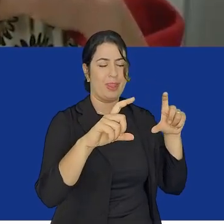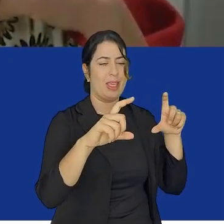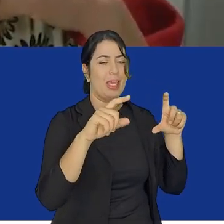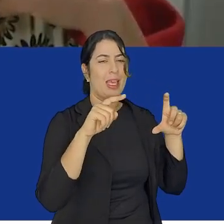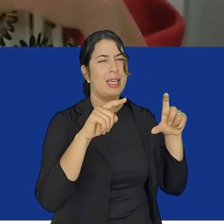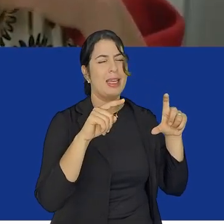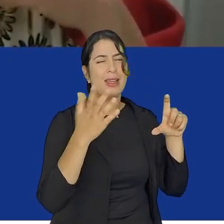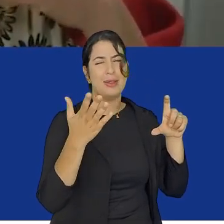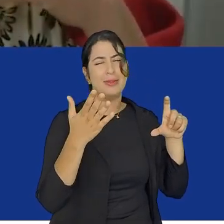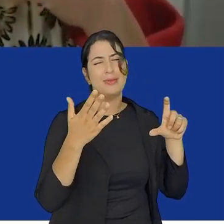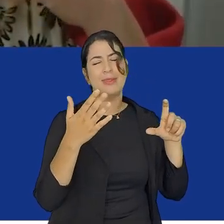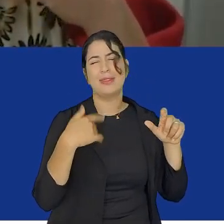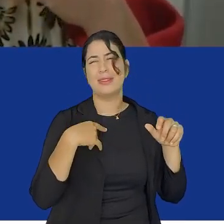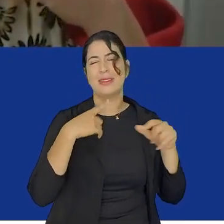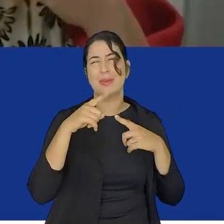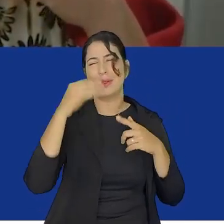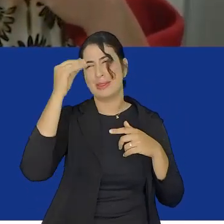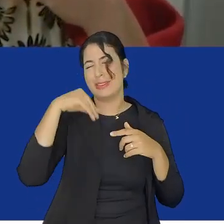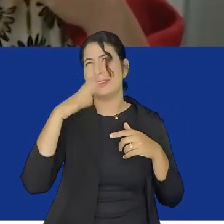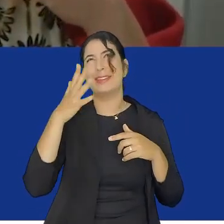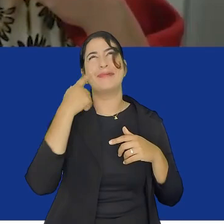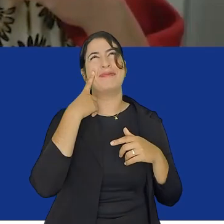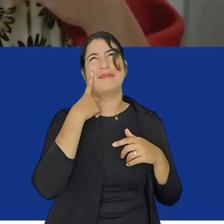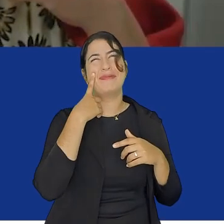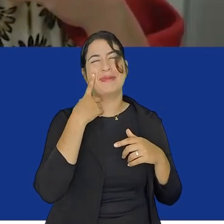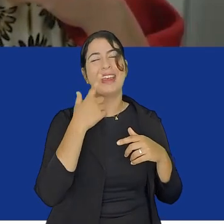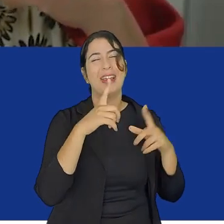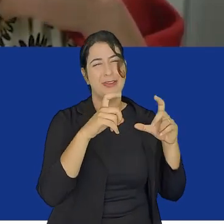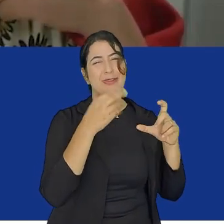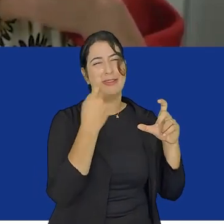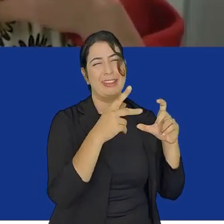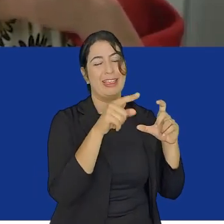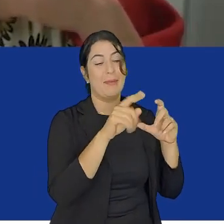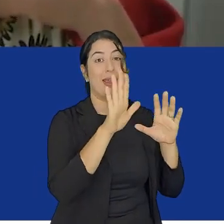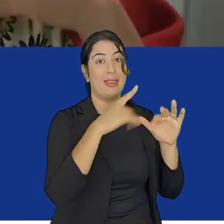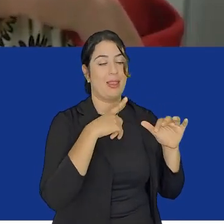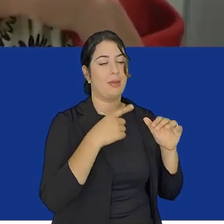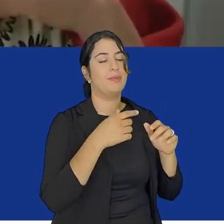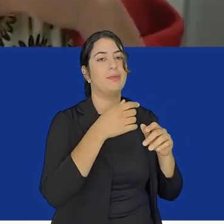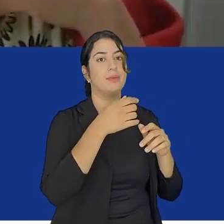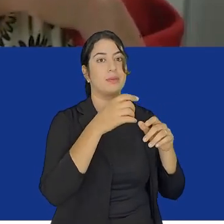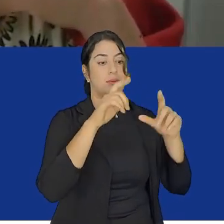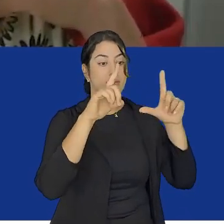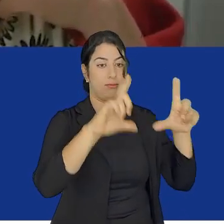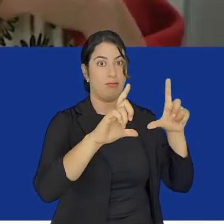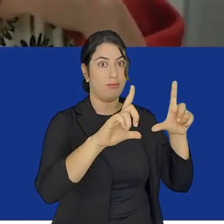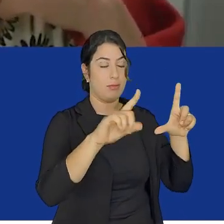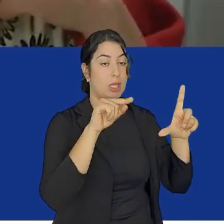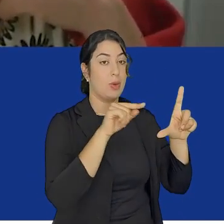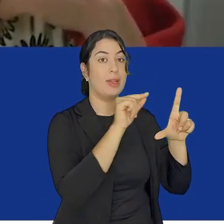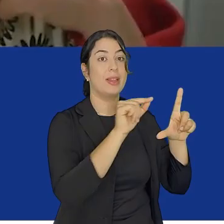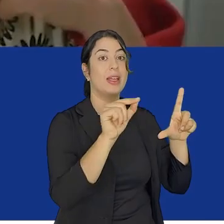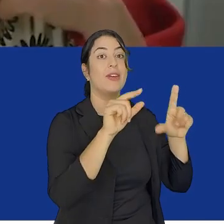acabei não desistindo da ideia, mas olha, eu já estava com feeling de falar disso,